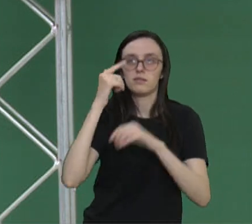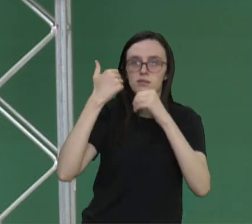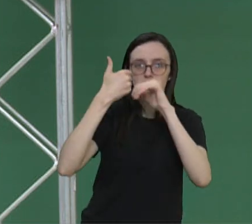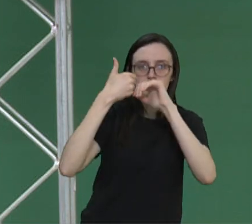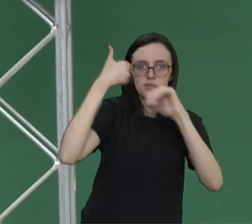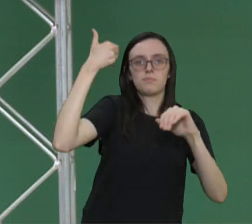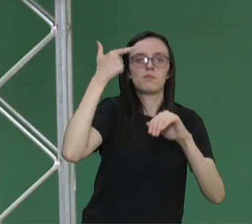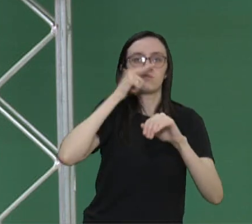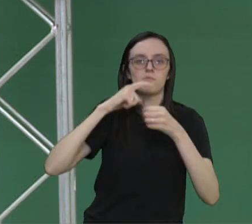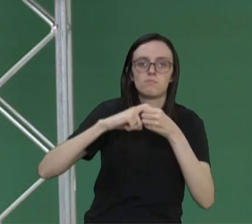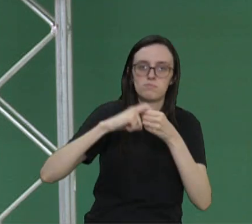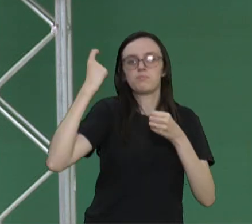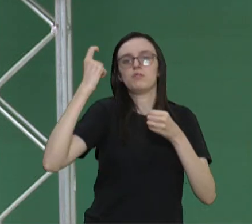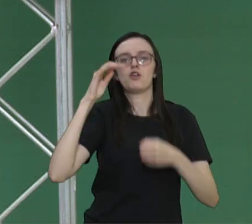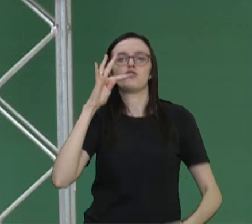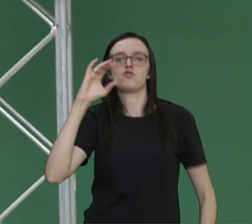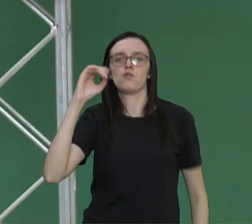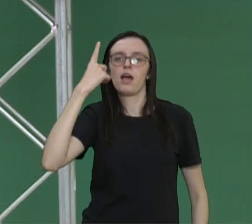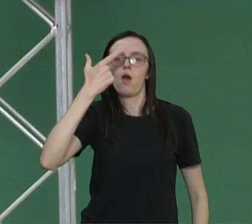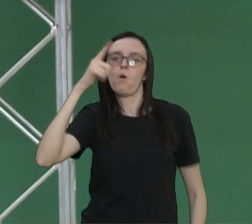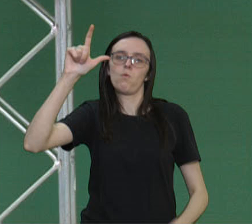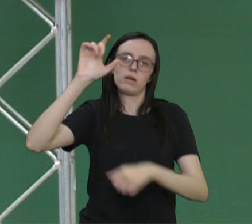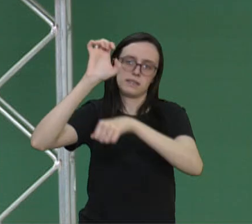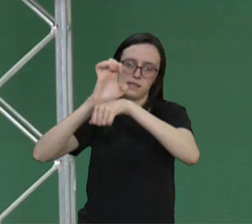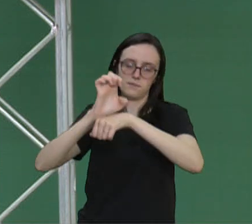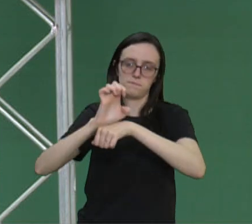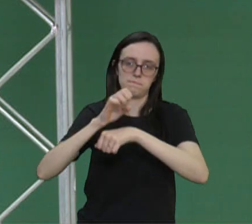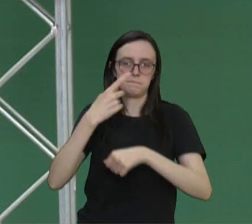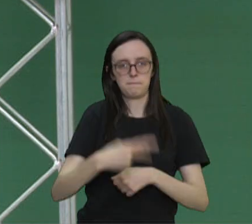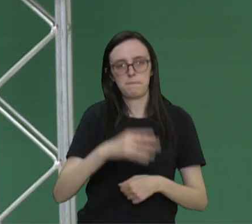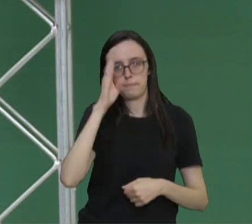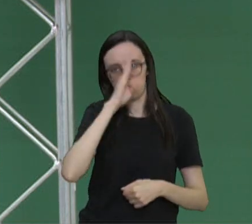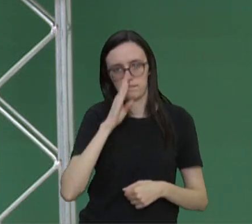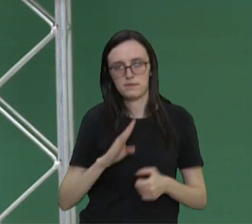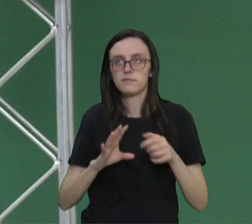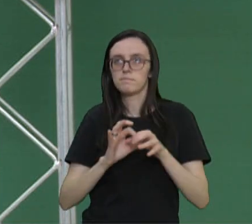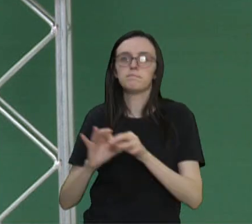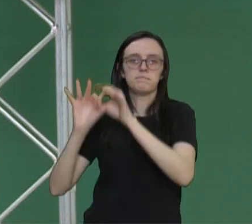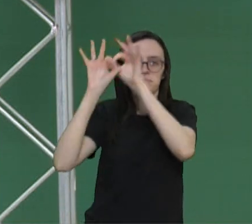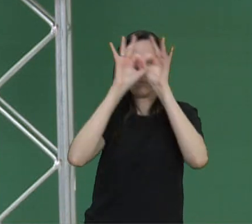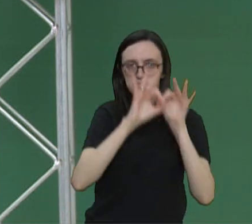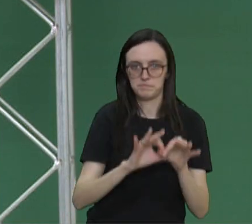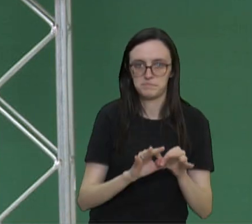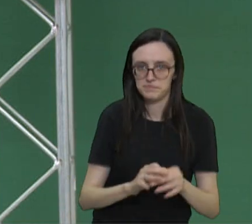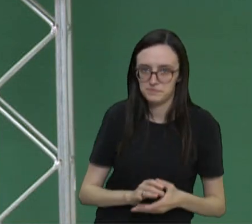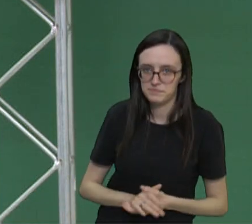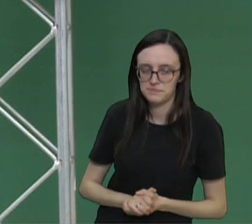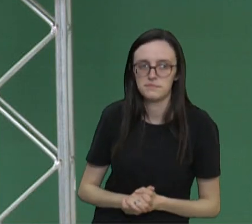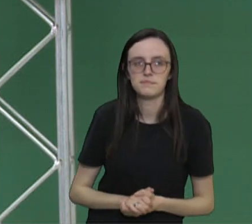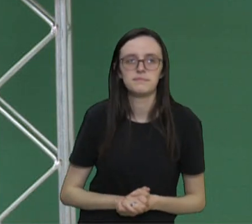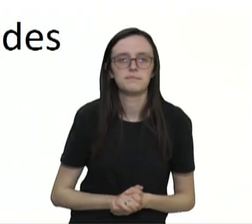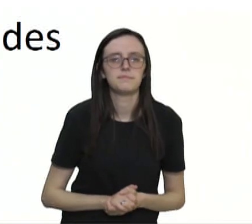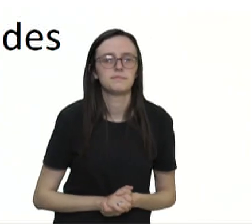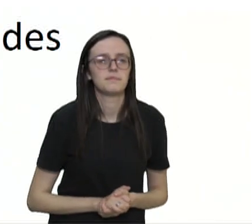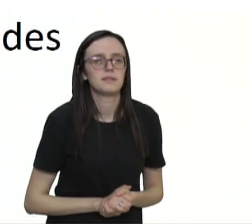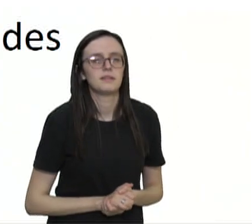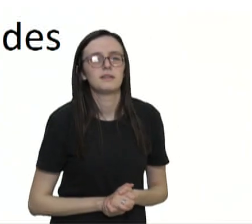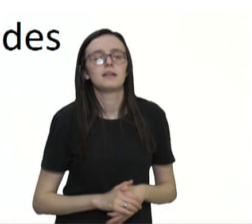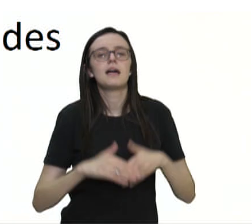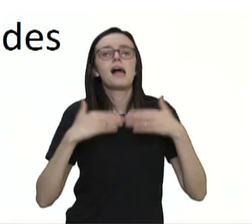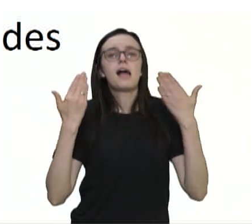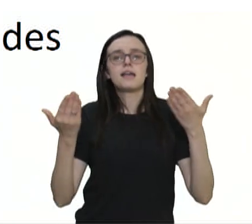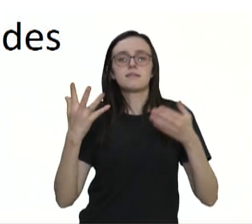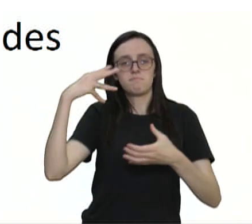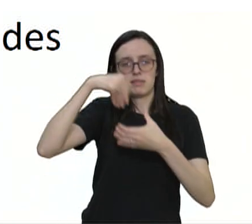independência, separou-se de Goiás e hoje ele é mais um estado da federação, certo? E aí,